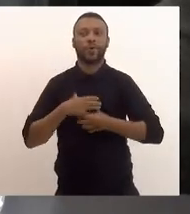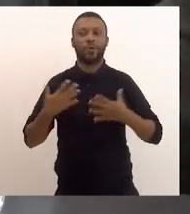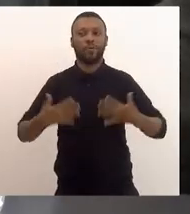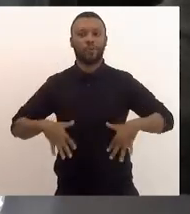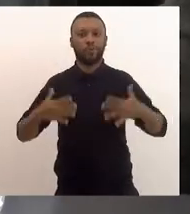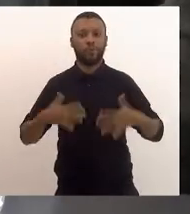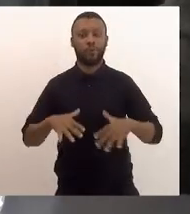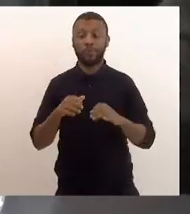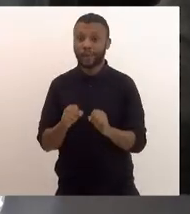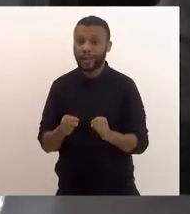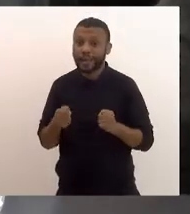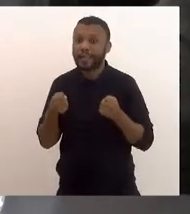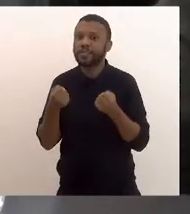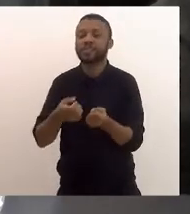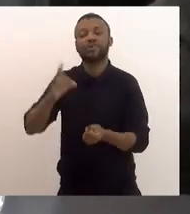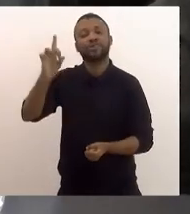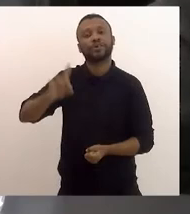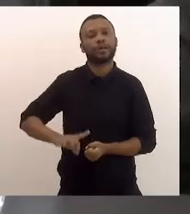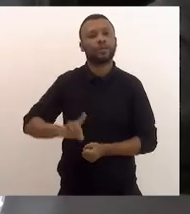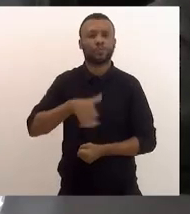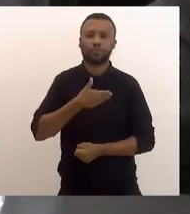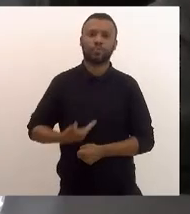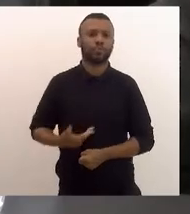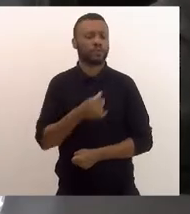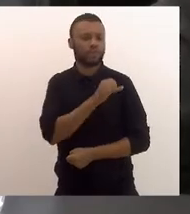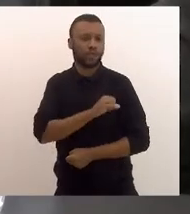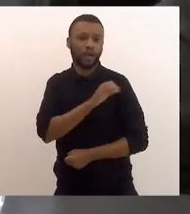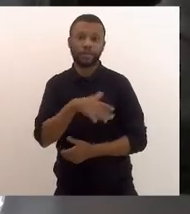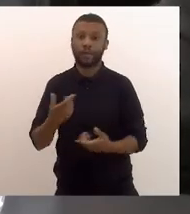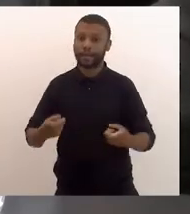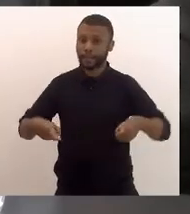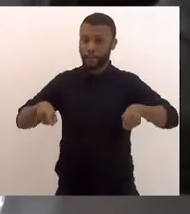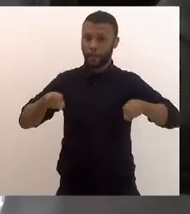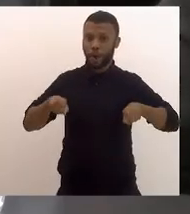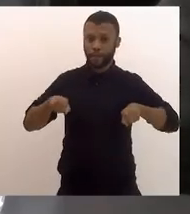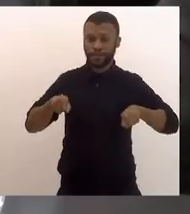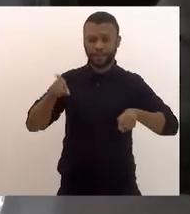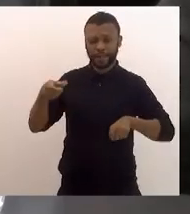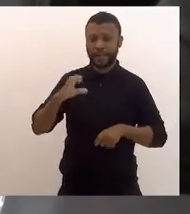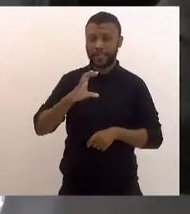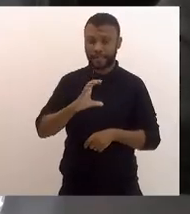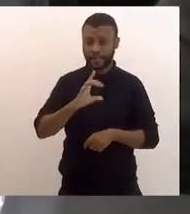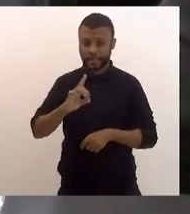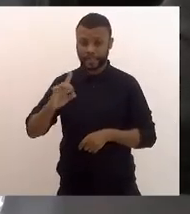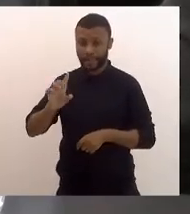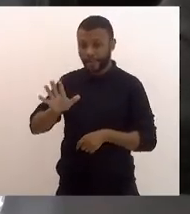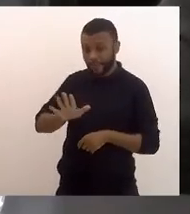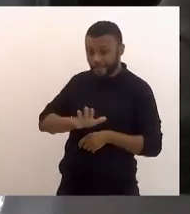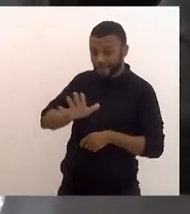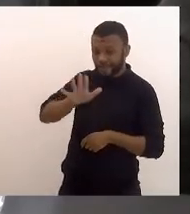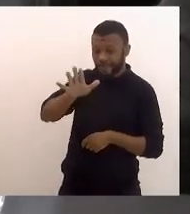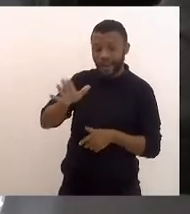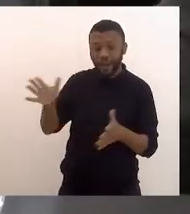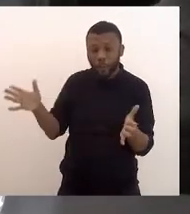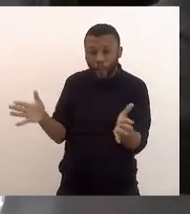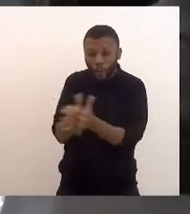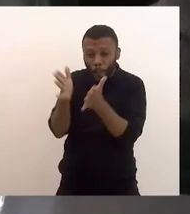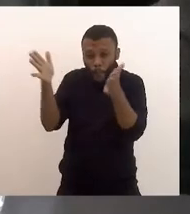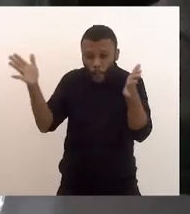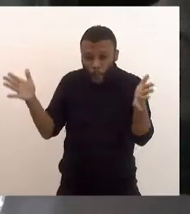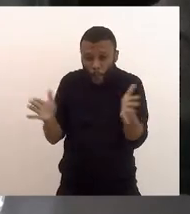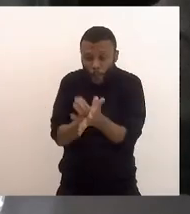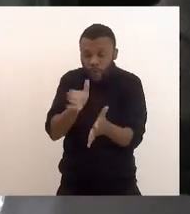lutar pela garantia dos direitos no nosso Estado então essa posse que foi lá na Cidade de Deus uma das favelas extremamente